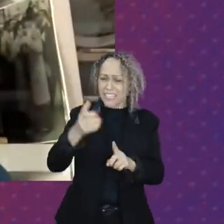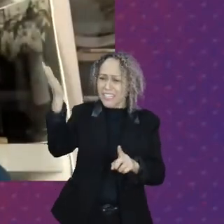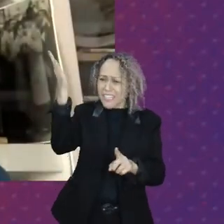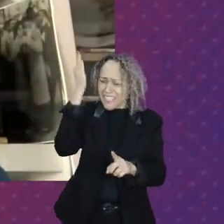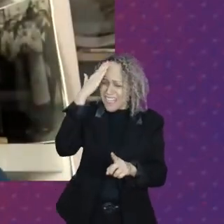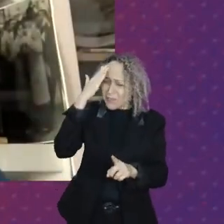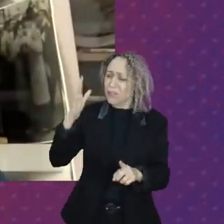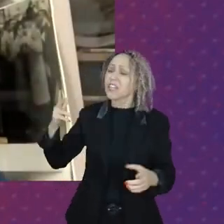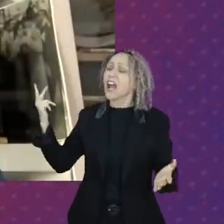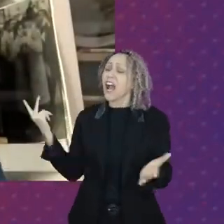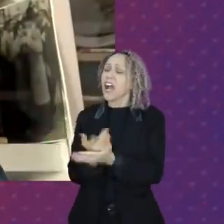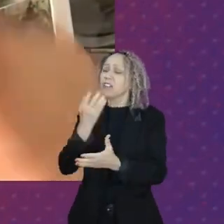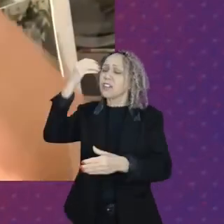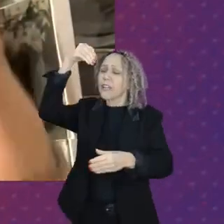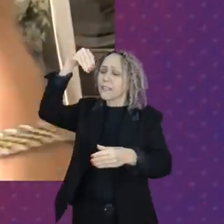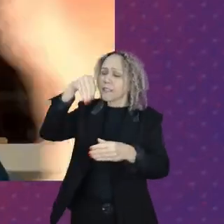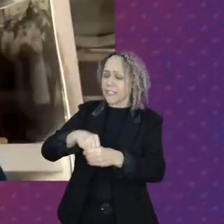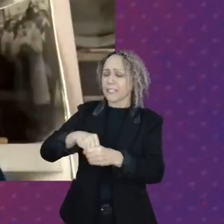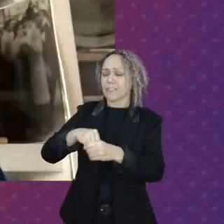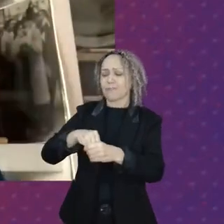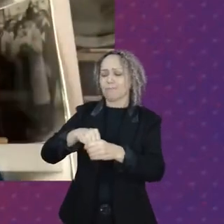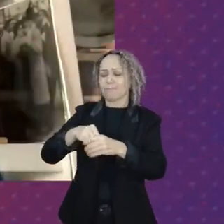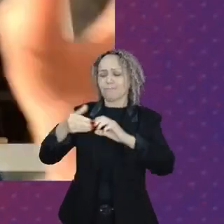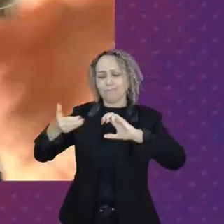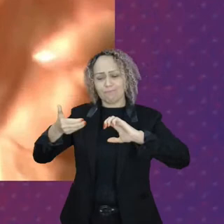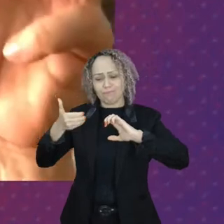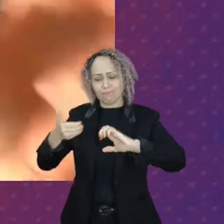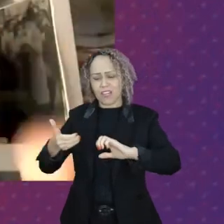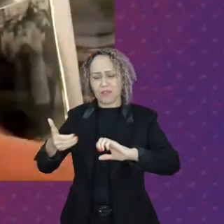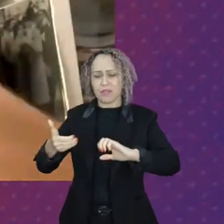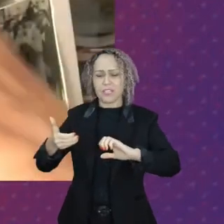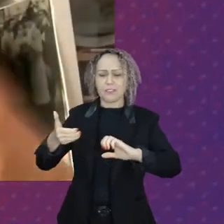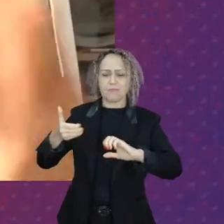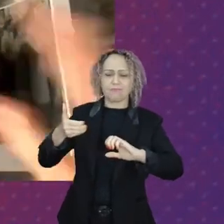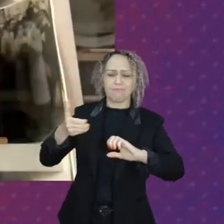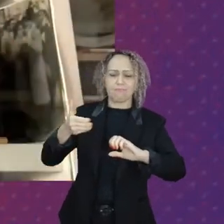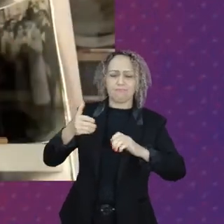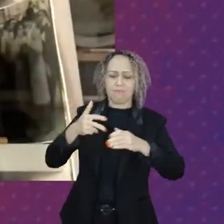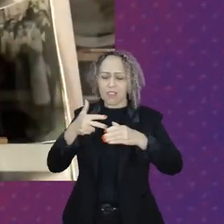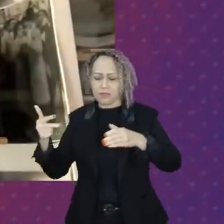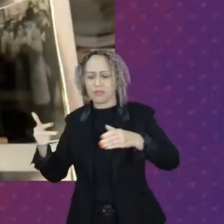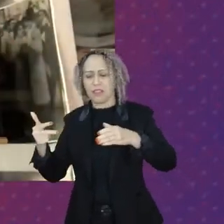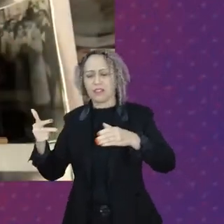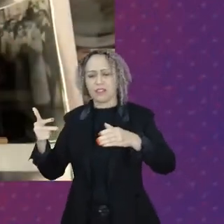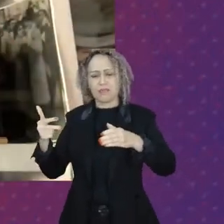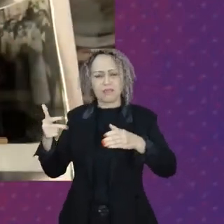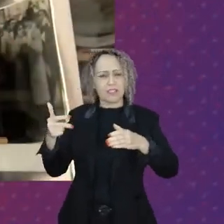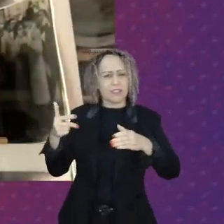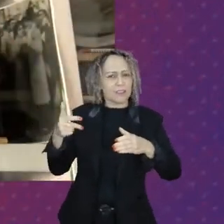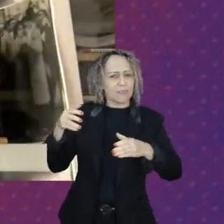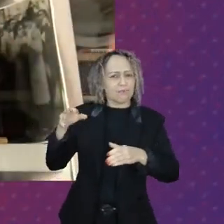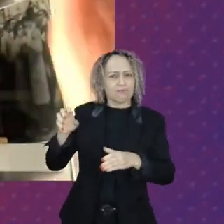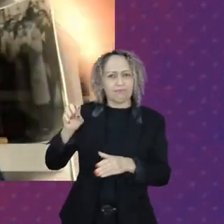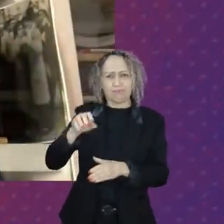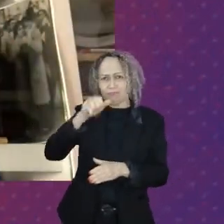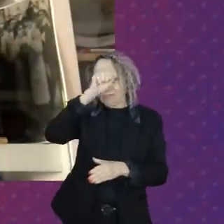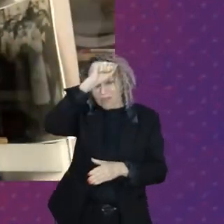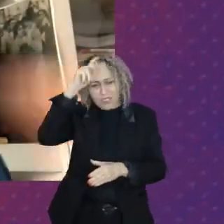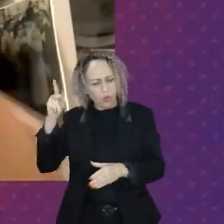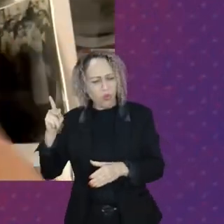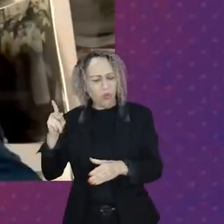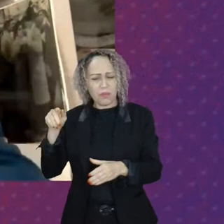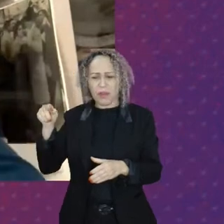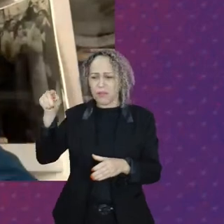as várias formas de discriminação e assédio que acontecem, de violência, portanto, que acontecem com as mulheres fora